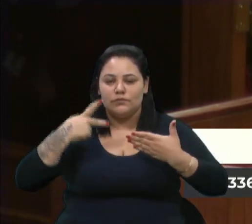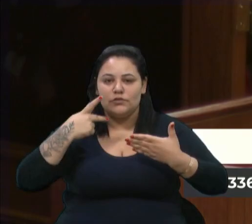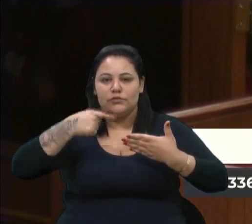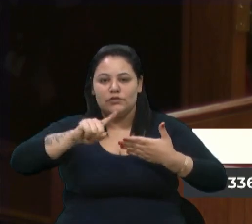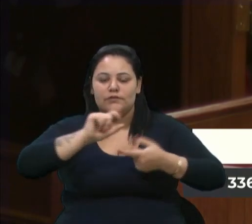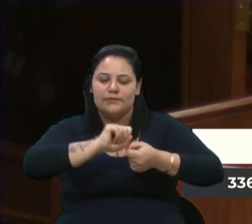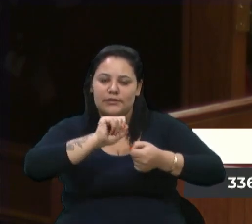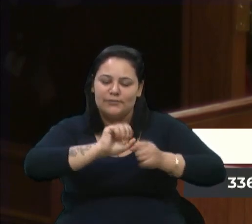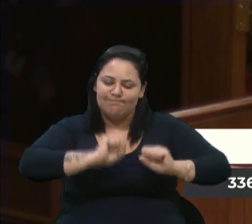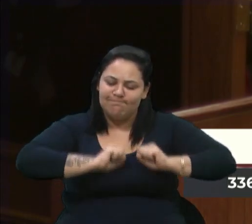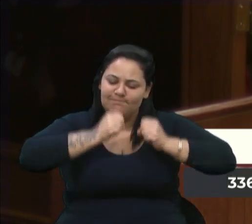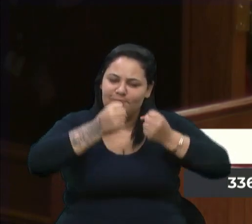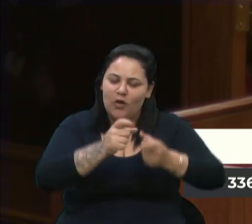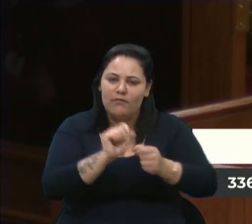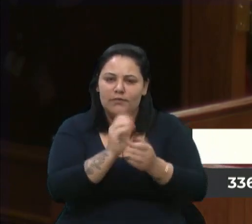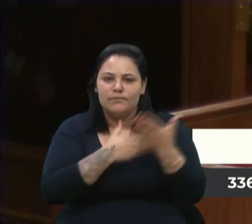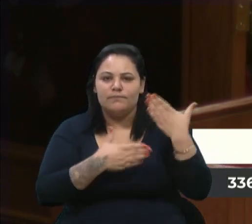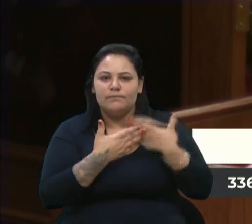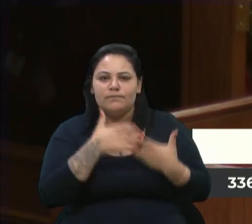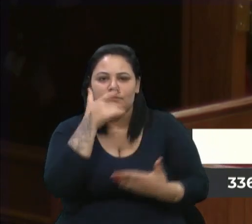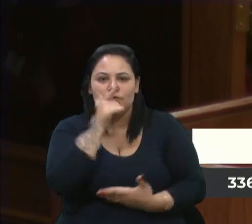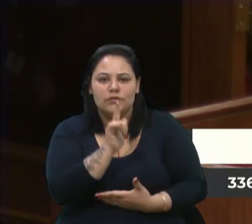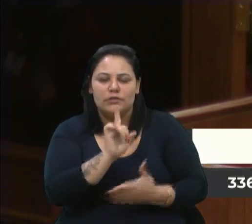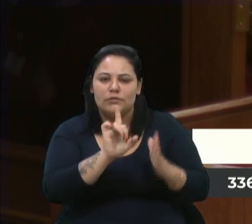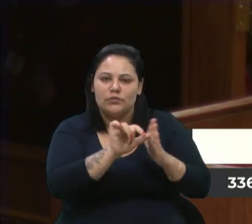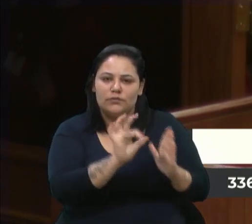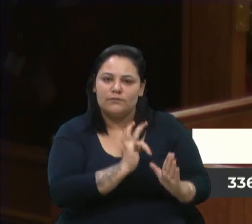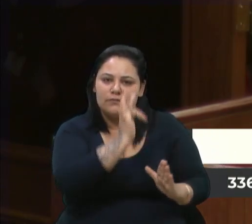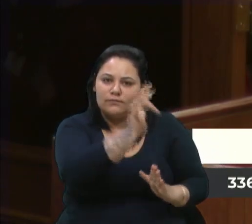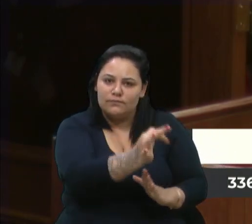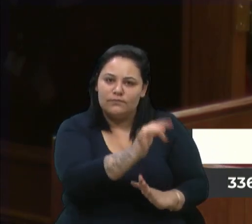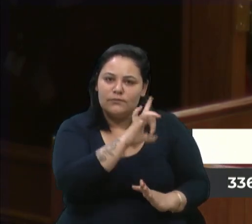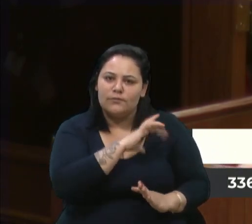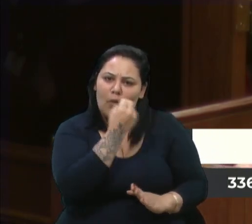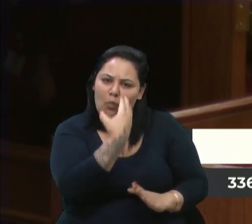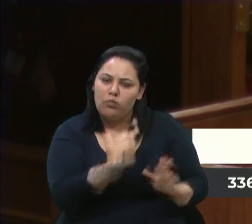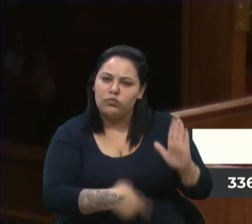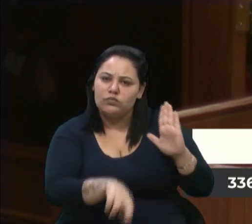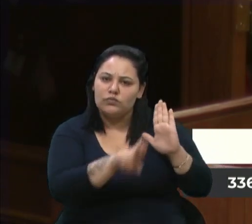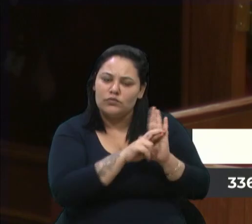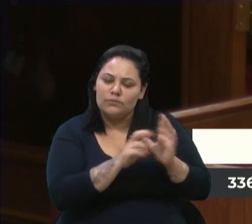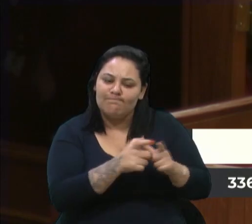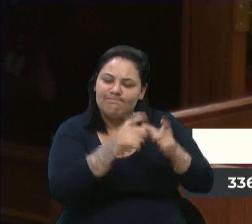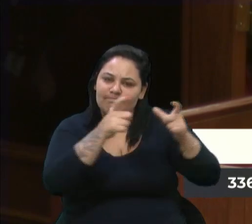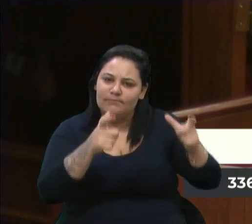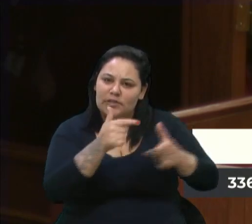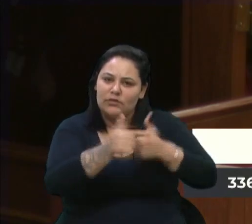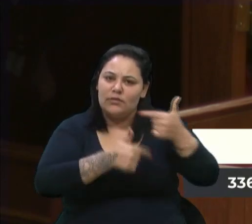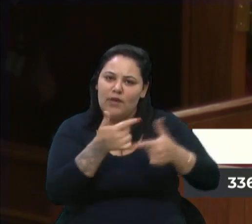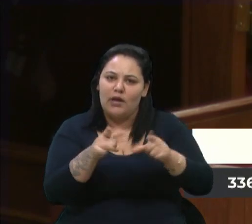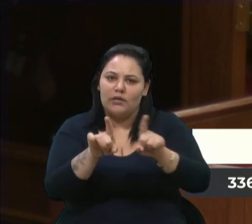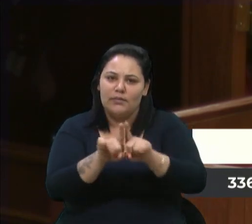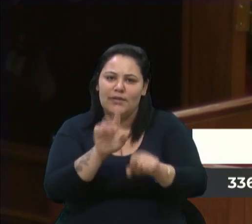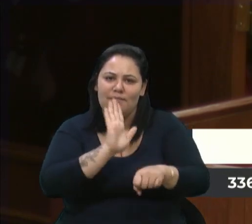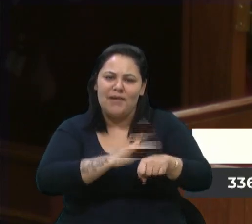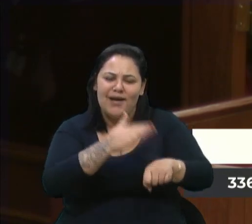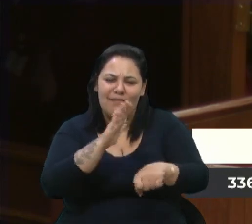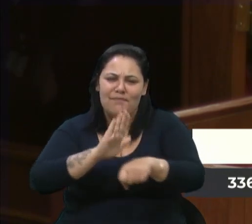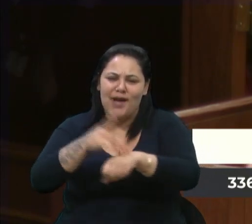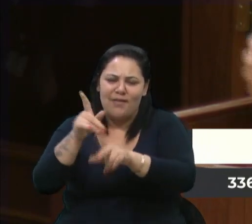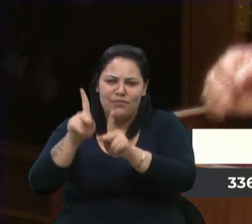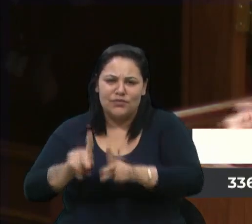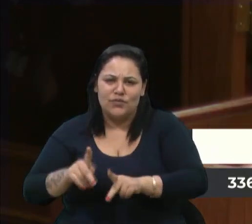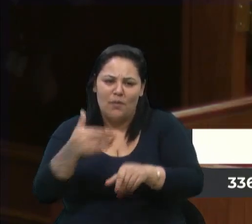de tudo para dar certo, para nós poder logo mais na frente está ampliando esse sistema para que mais pessoas, mais